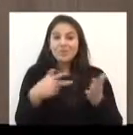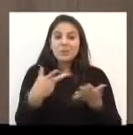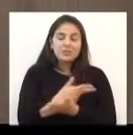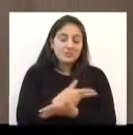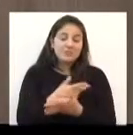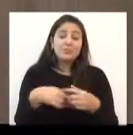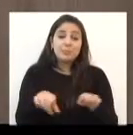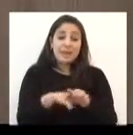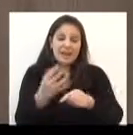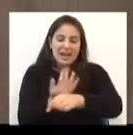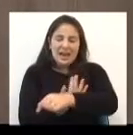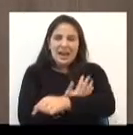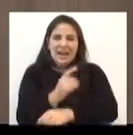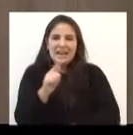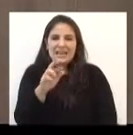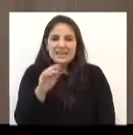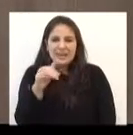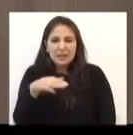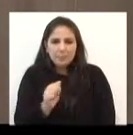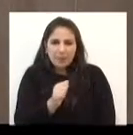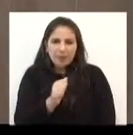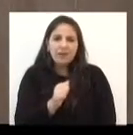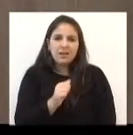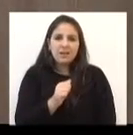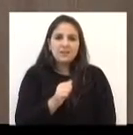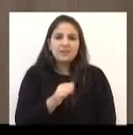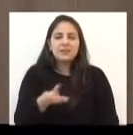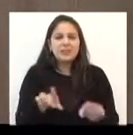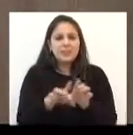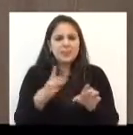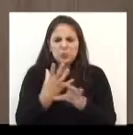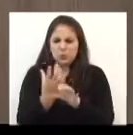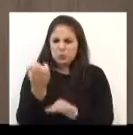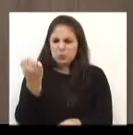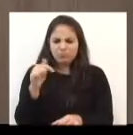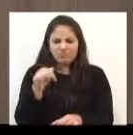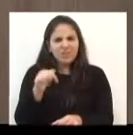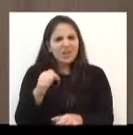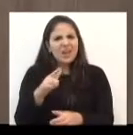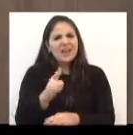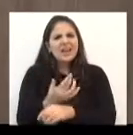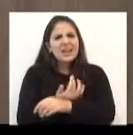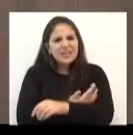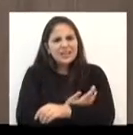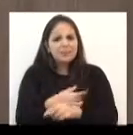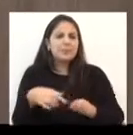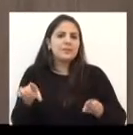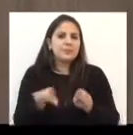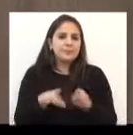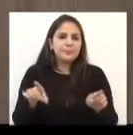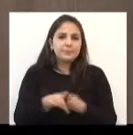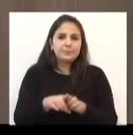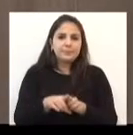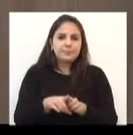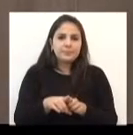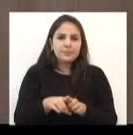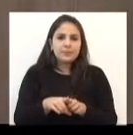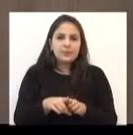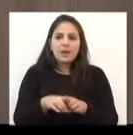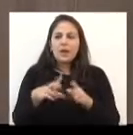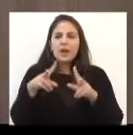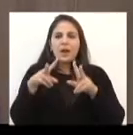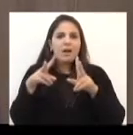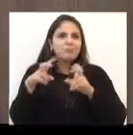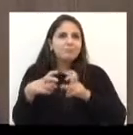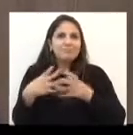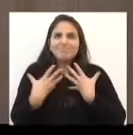né? Quero dizer, superfaturamento da grama, né? Essa questão inaceitável,